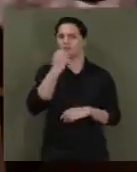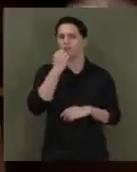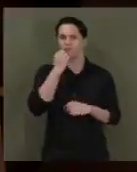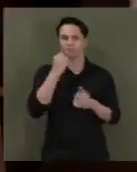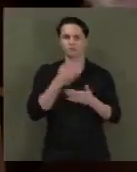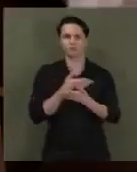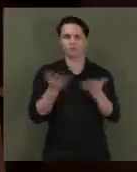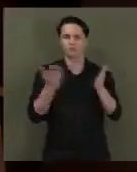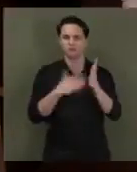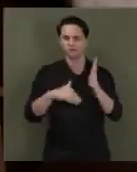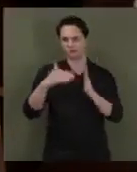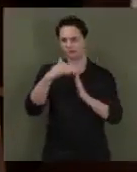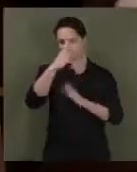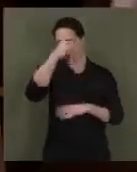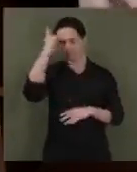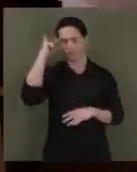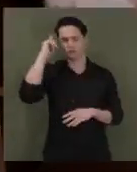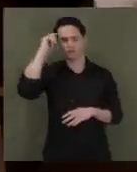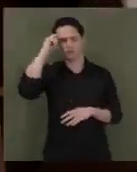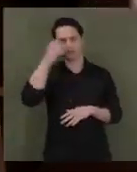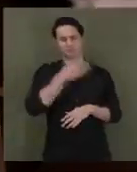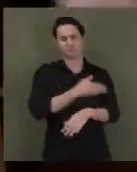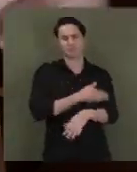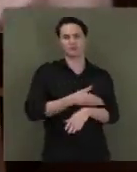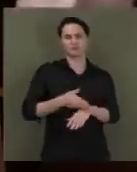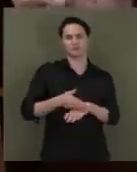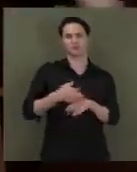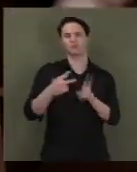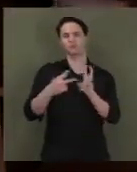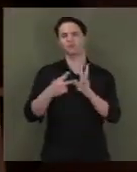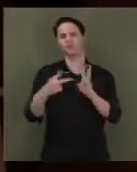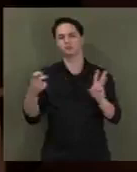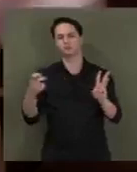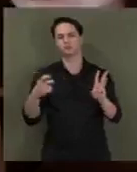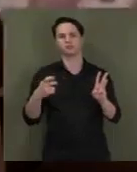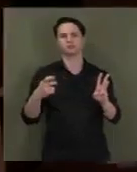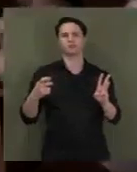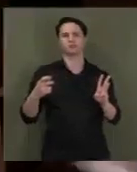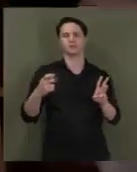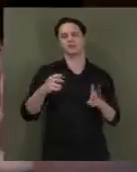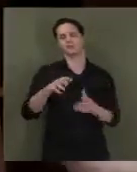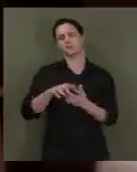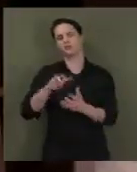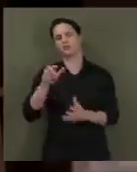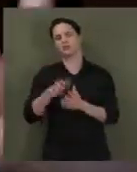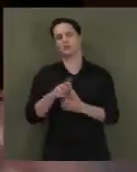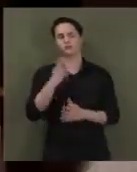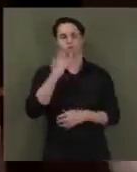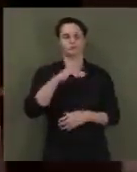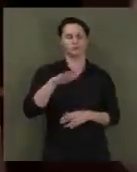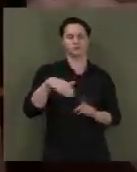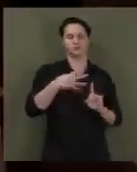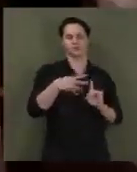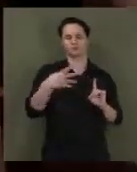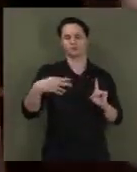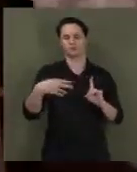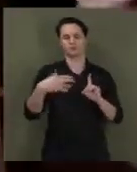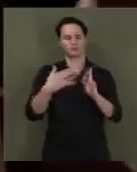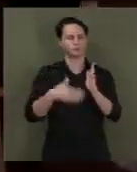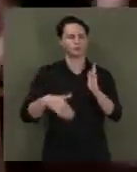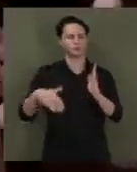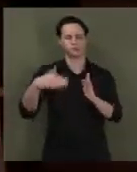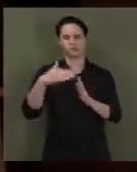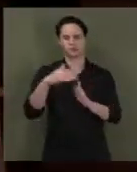todos, negros, brancos, índios, migrantes, imigrantes, idosos, crianças, LGBTQIA+, enfim,